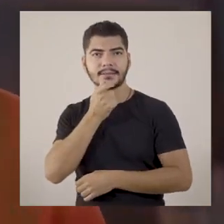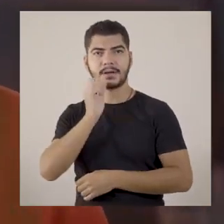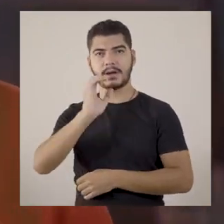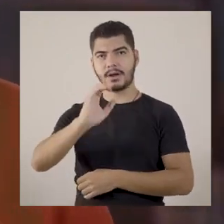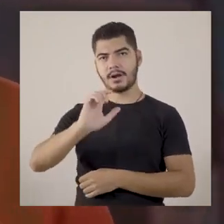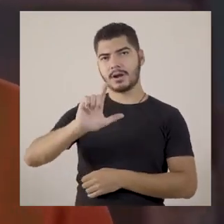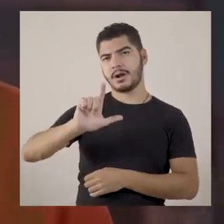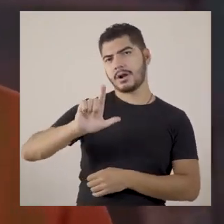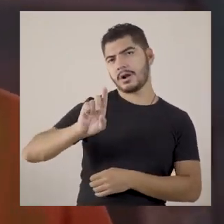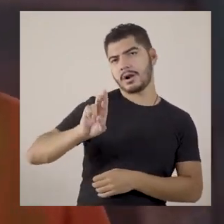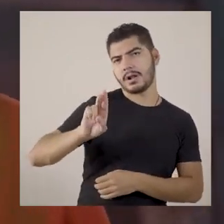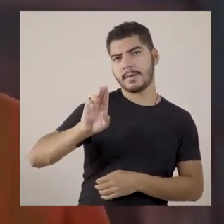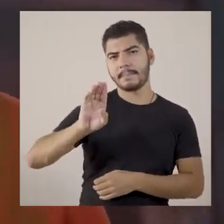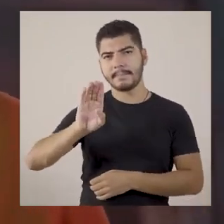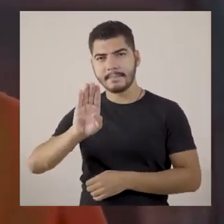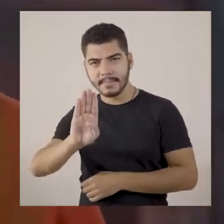inglês,